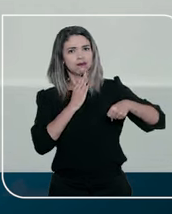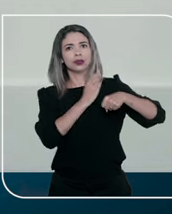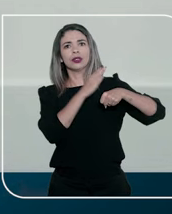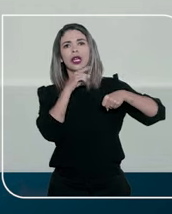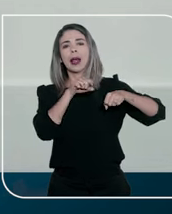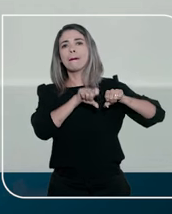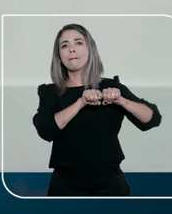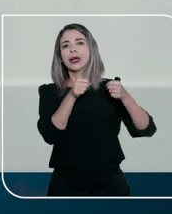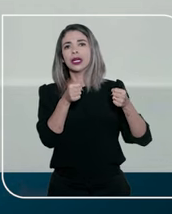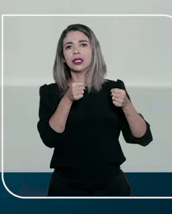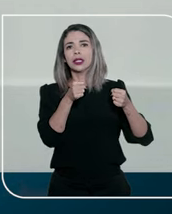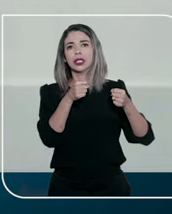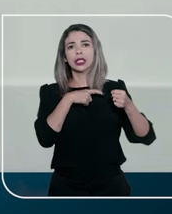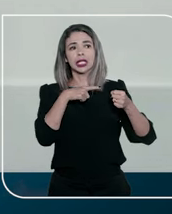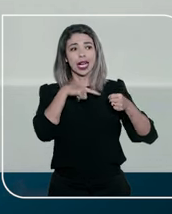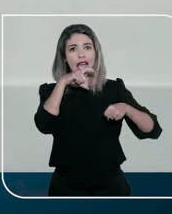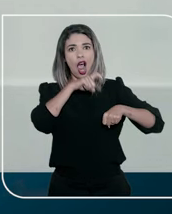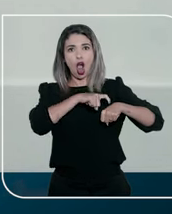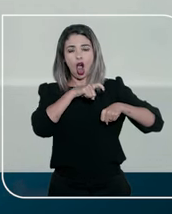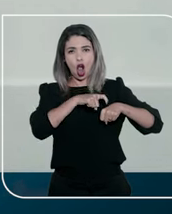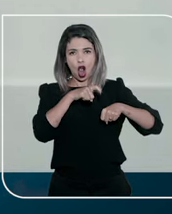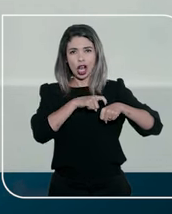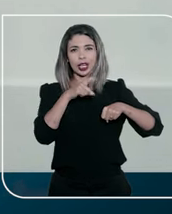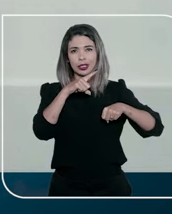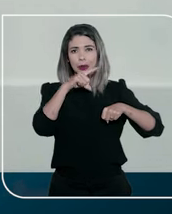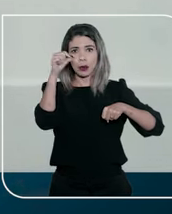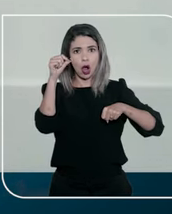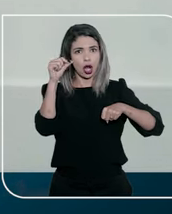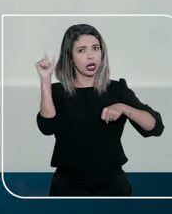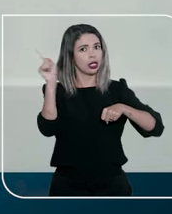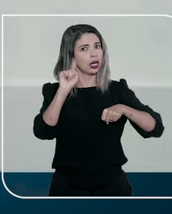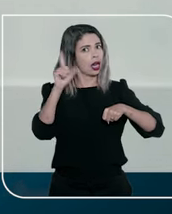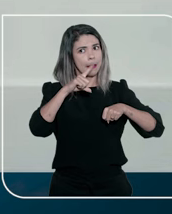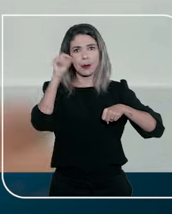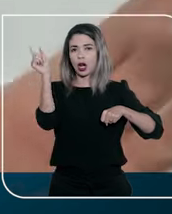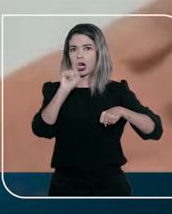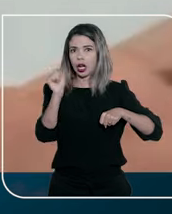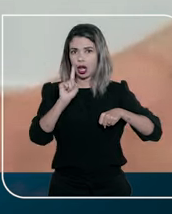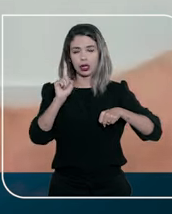logo no desembarque existem, de todas as companhias aéreas no Brasil,